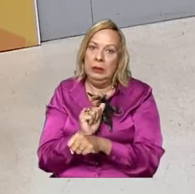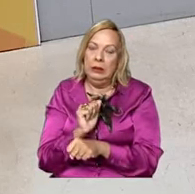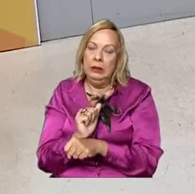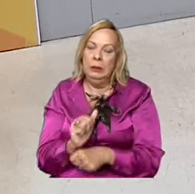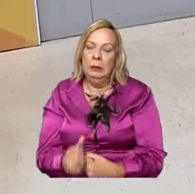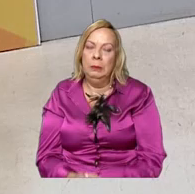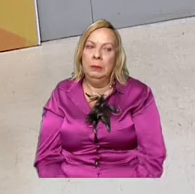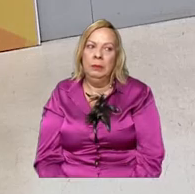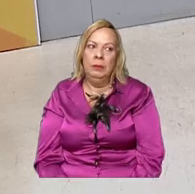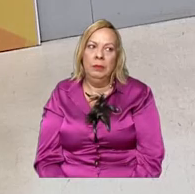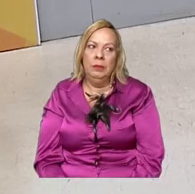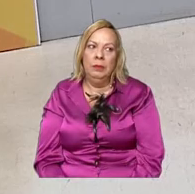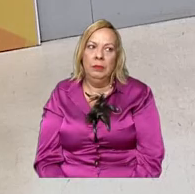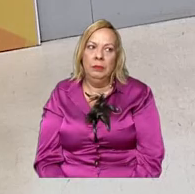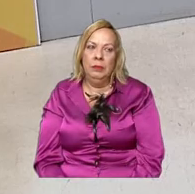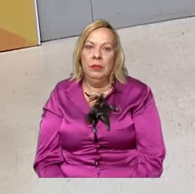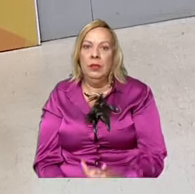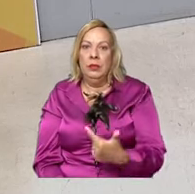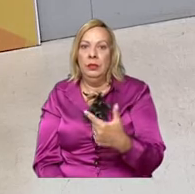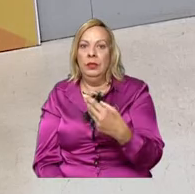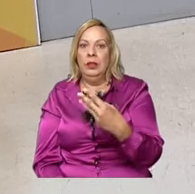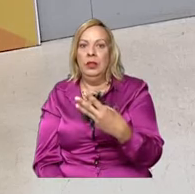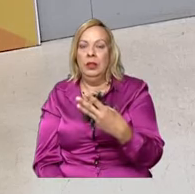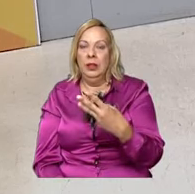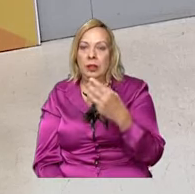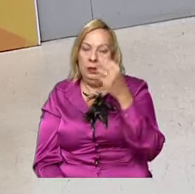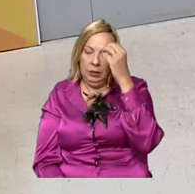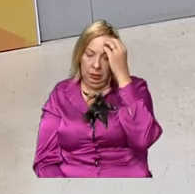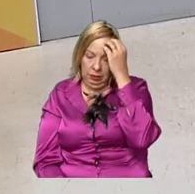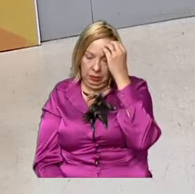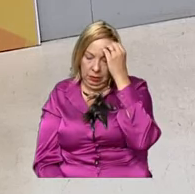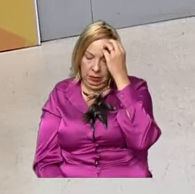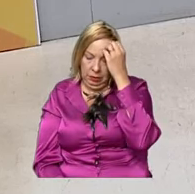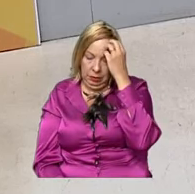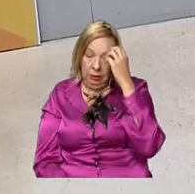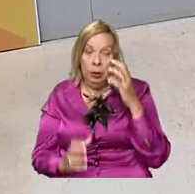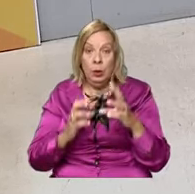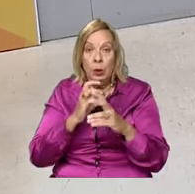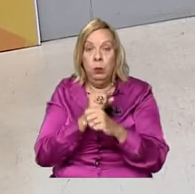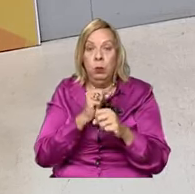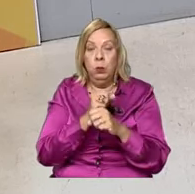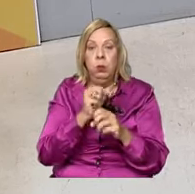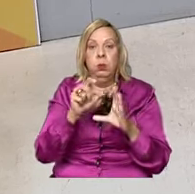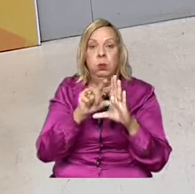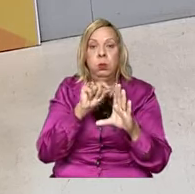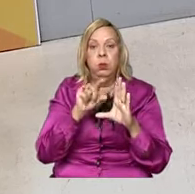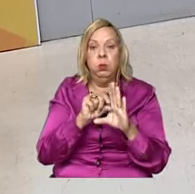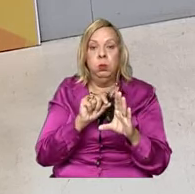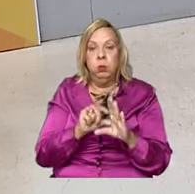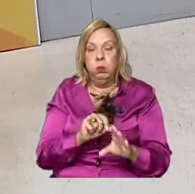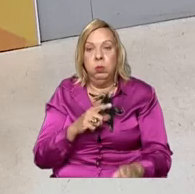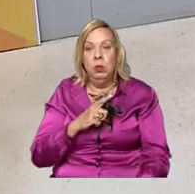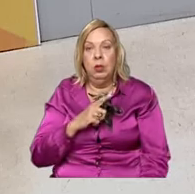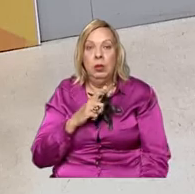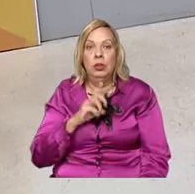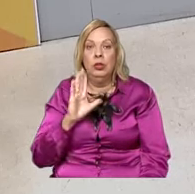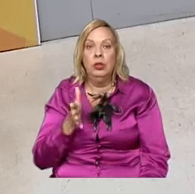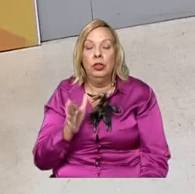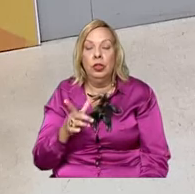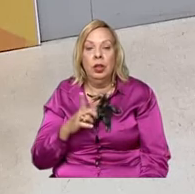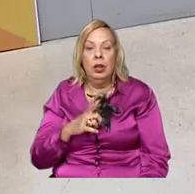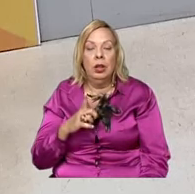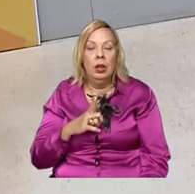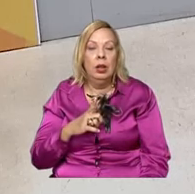E 23 bolas aí já foram sorteadas, já saíram até o